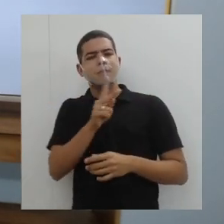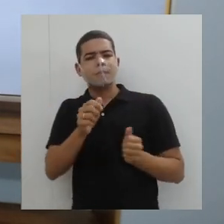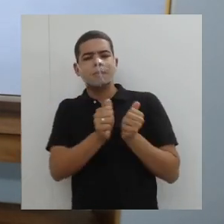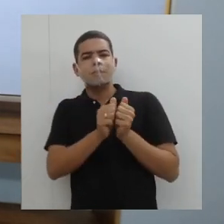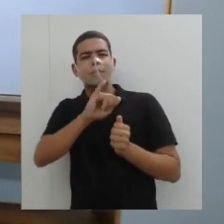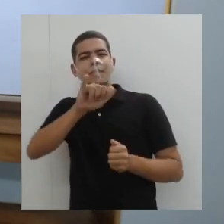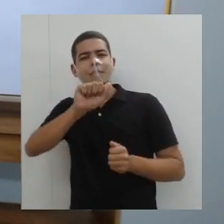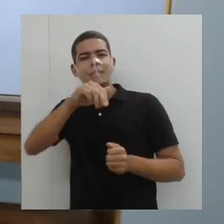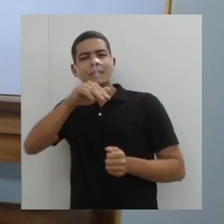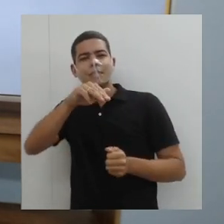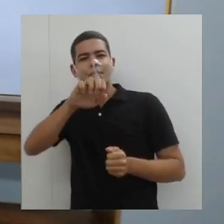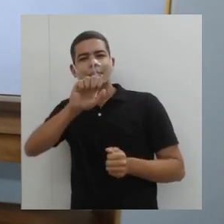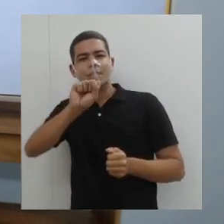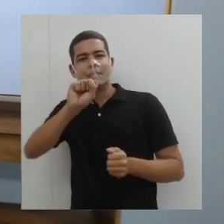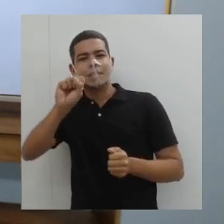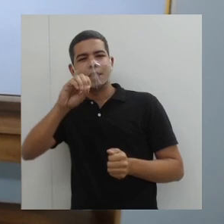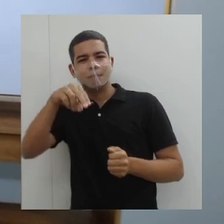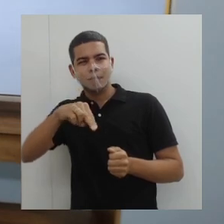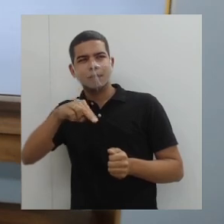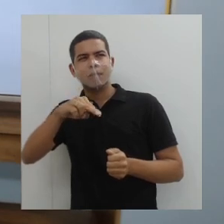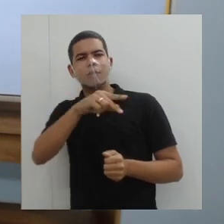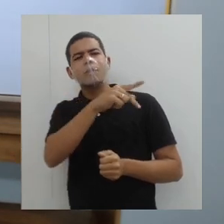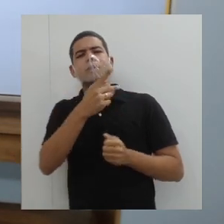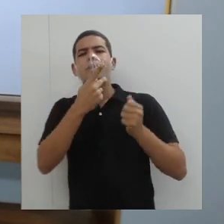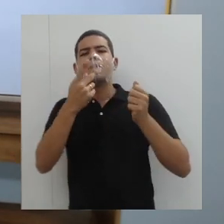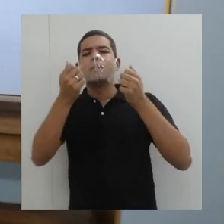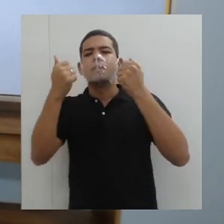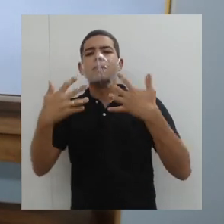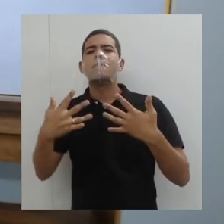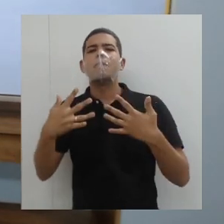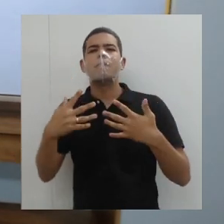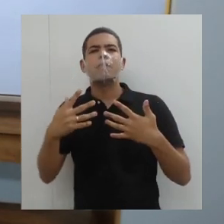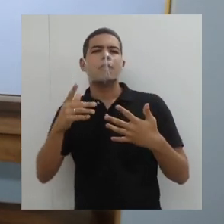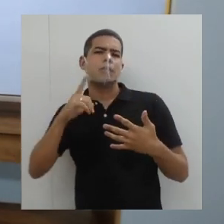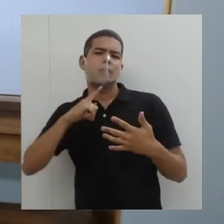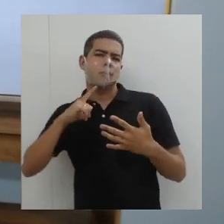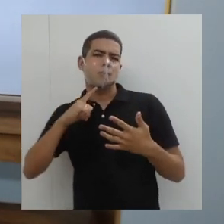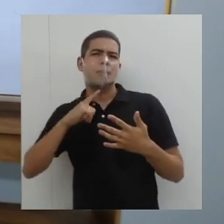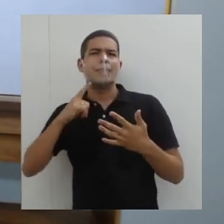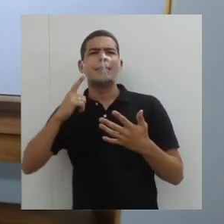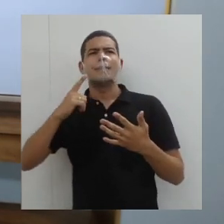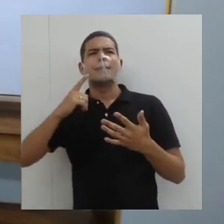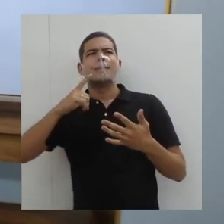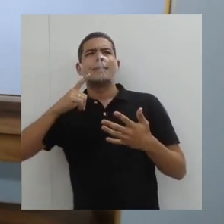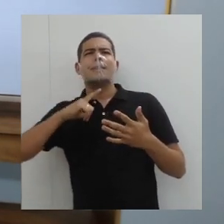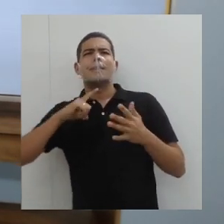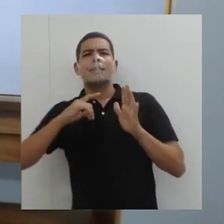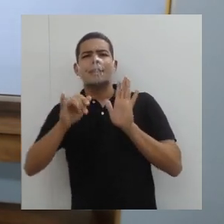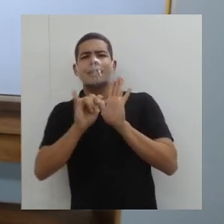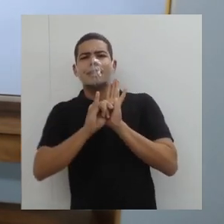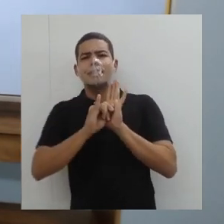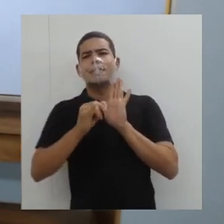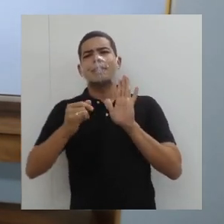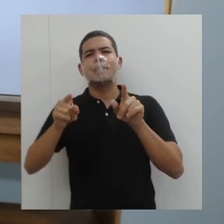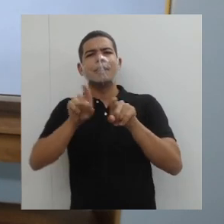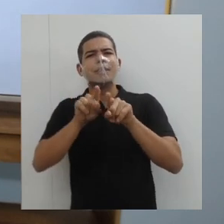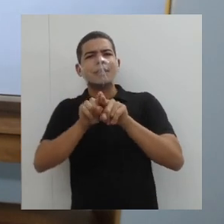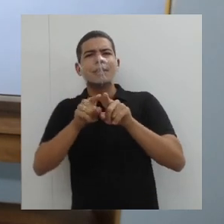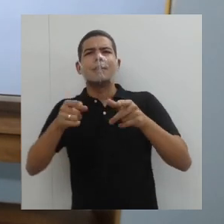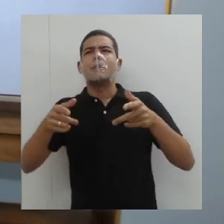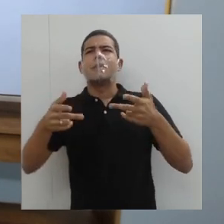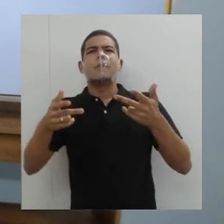Jamerson, e o Jamerson falou sobre a questão de identidade, falou sobre a questão de